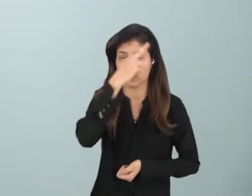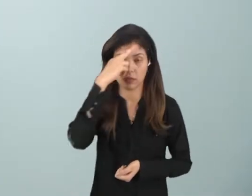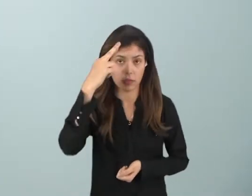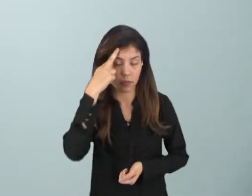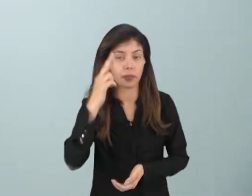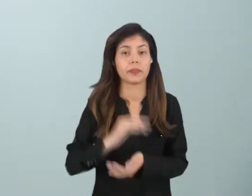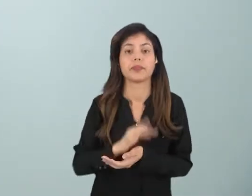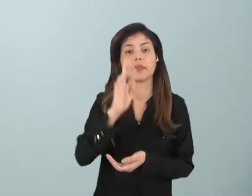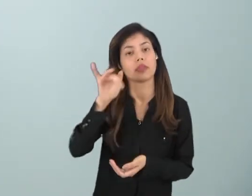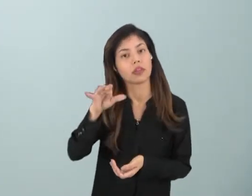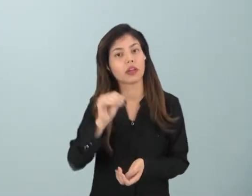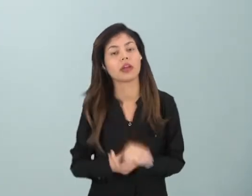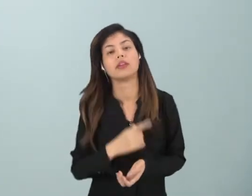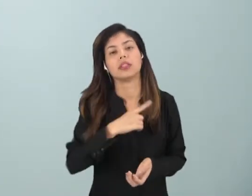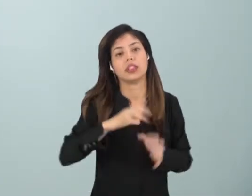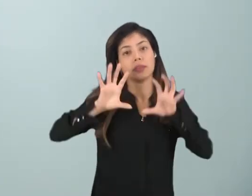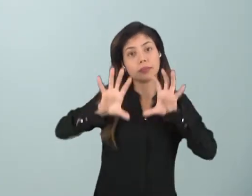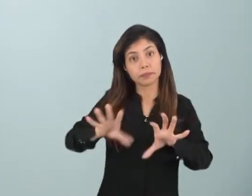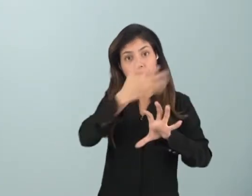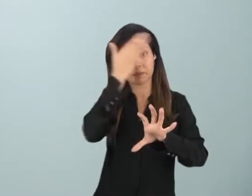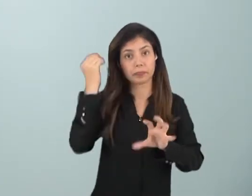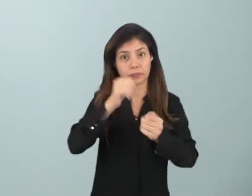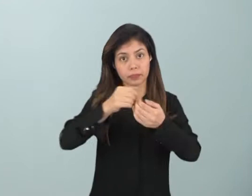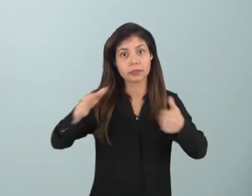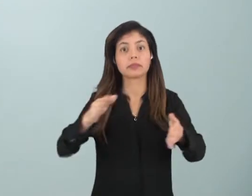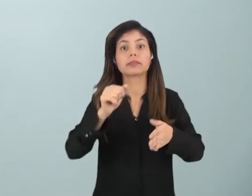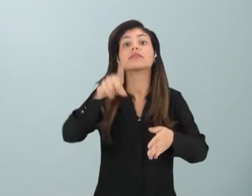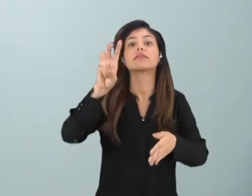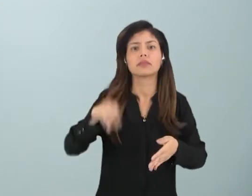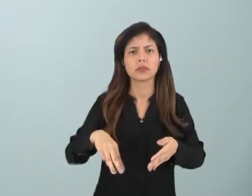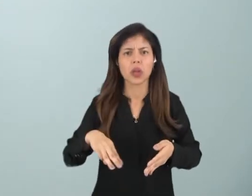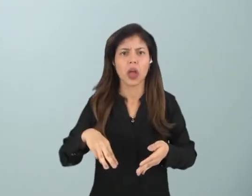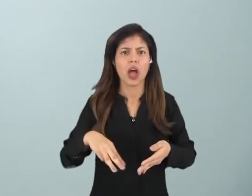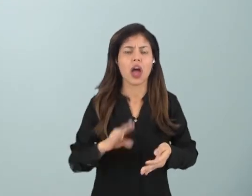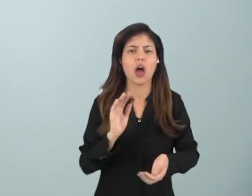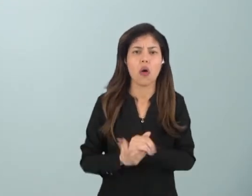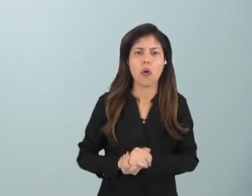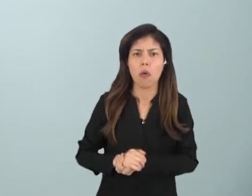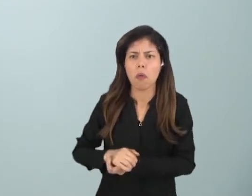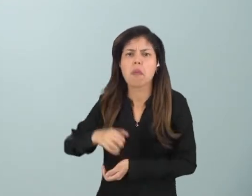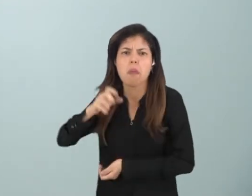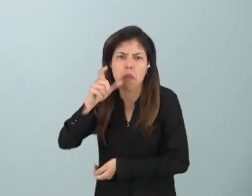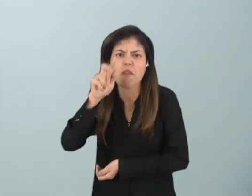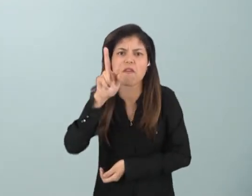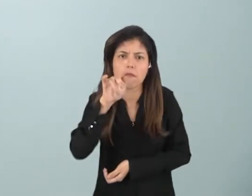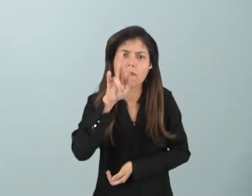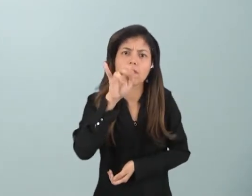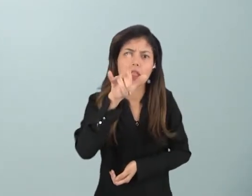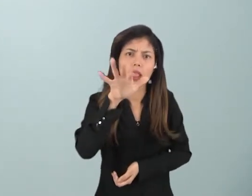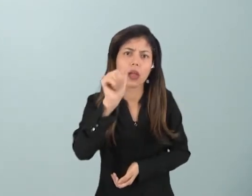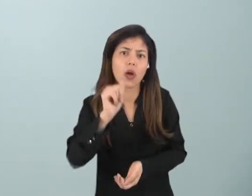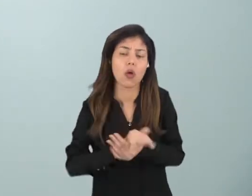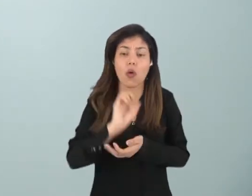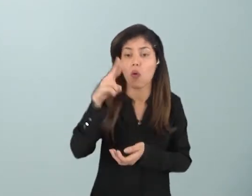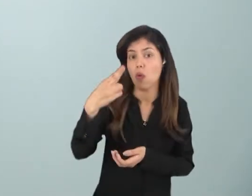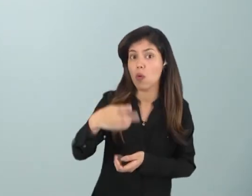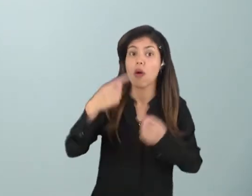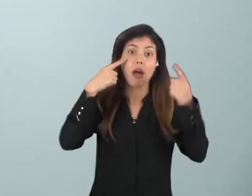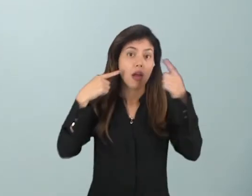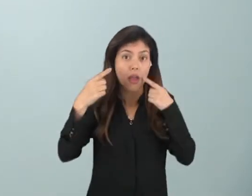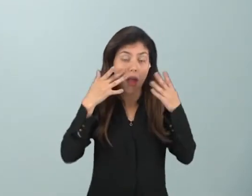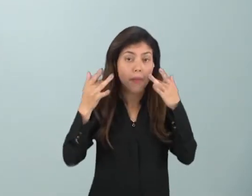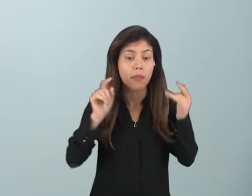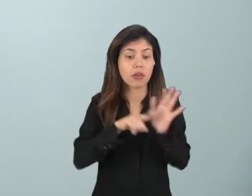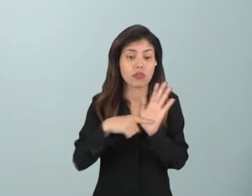fanfic e essa história da fanfic deixou em aberto quem era o vilão ou não deixou aberto onde aconteceu determinada cena,